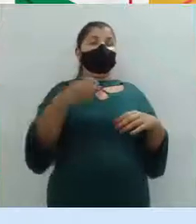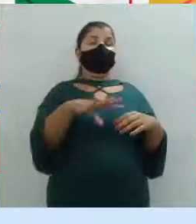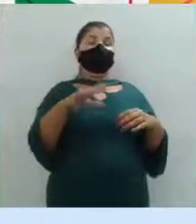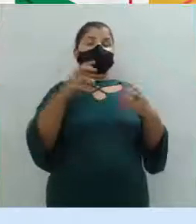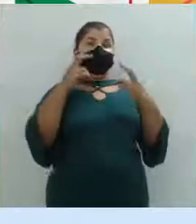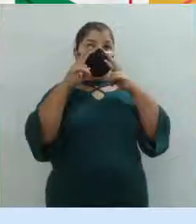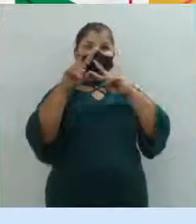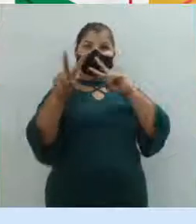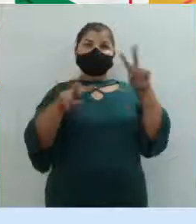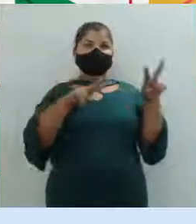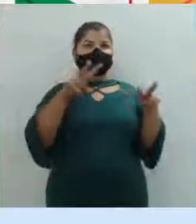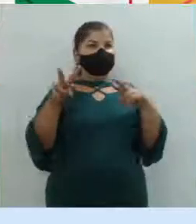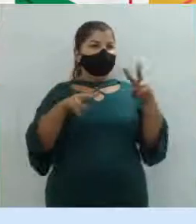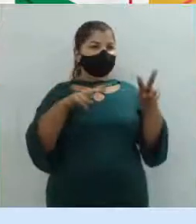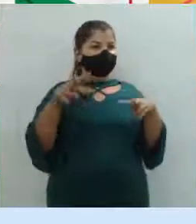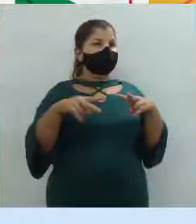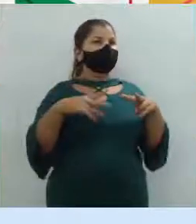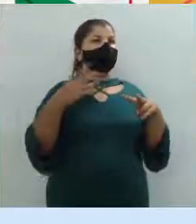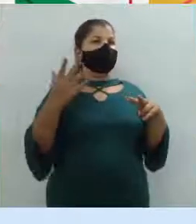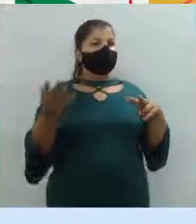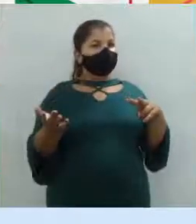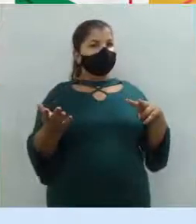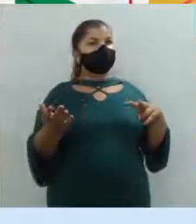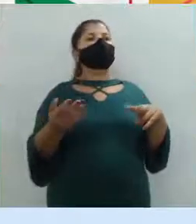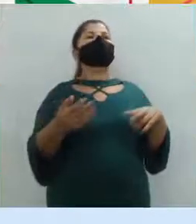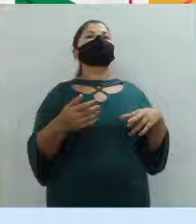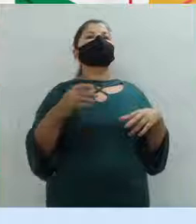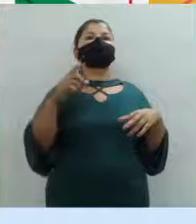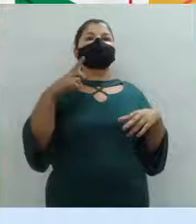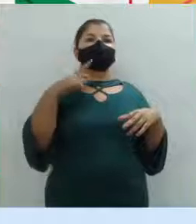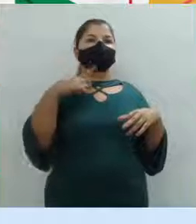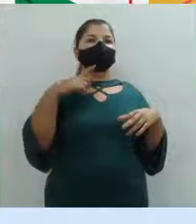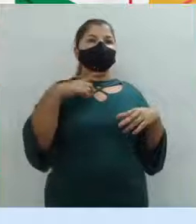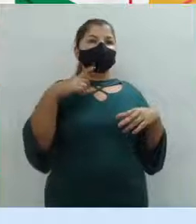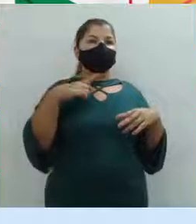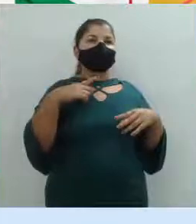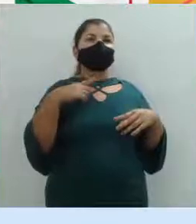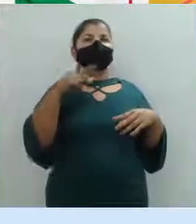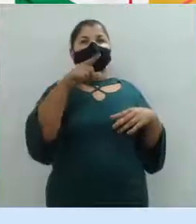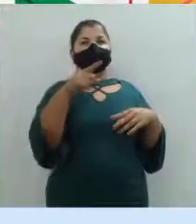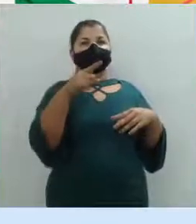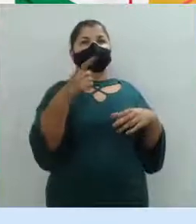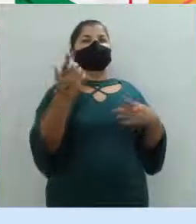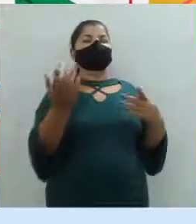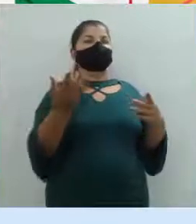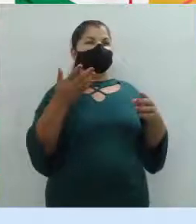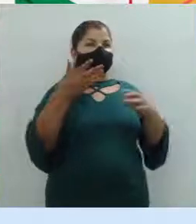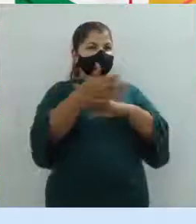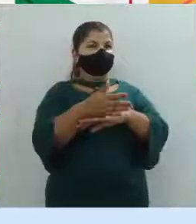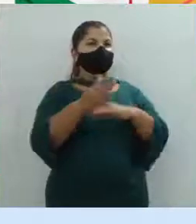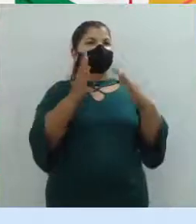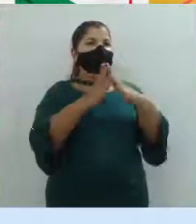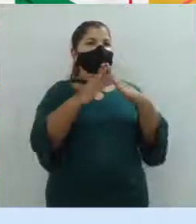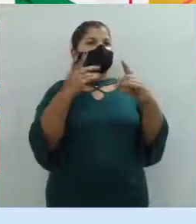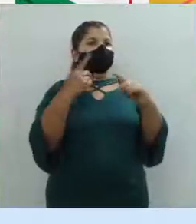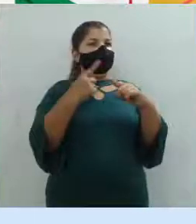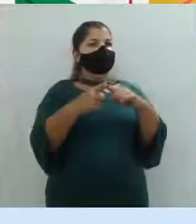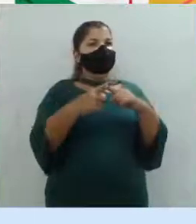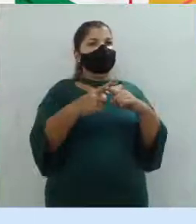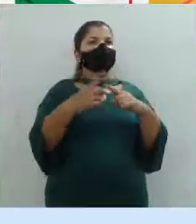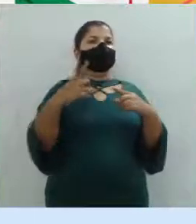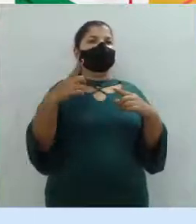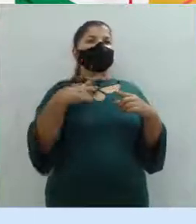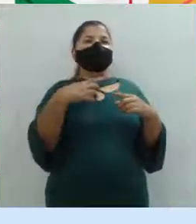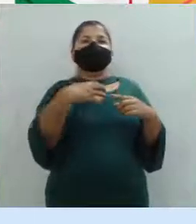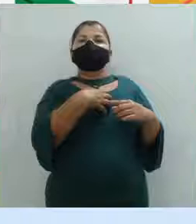percepções espaciais. Então, quem está nesta obra, né, quem entra nesta igreja, tem